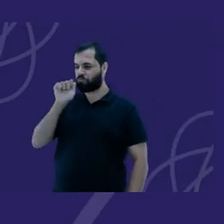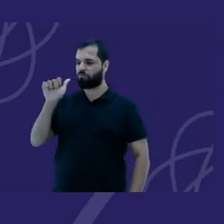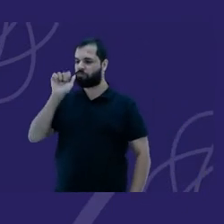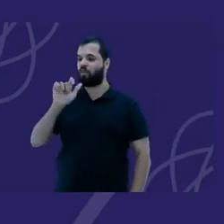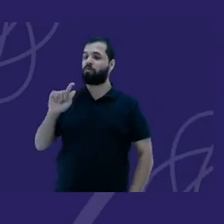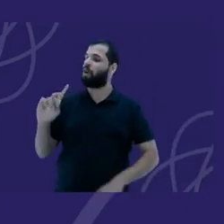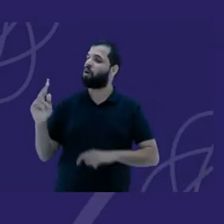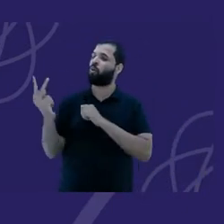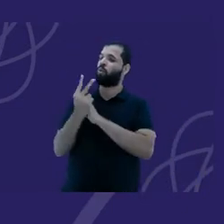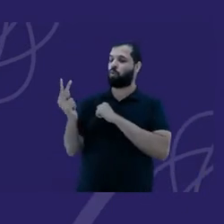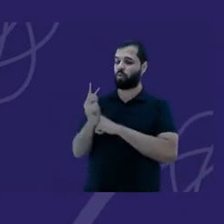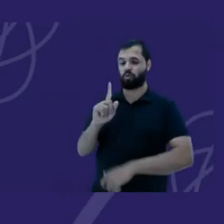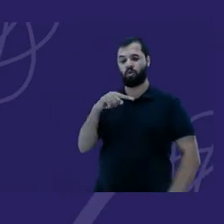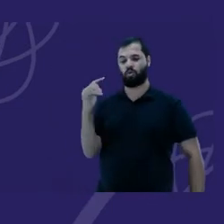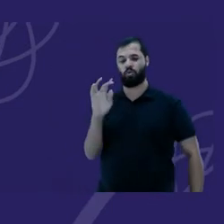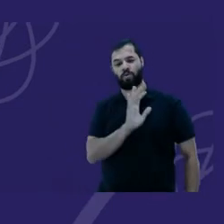amor.